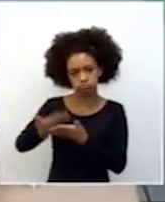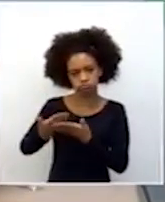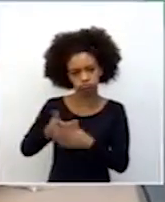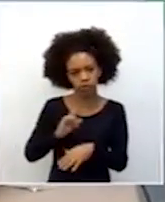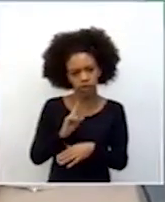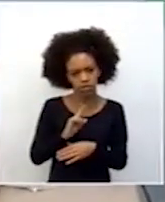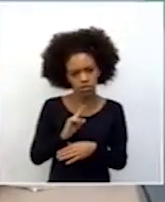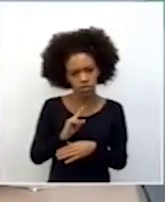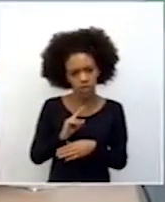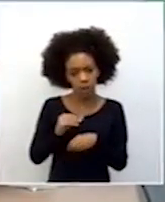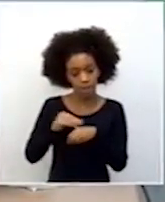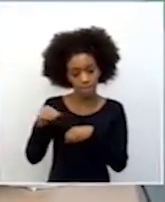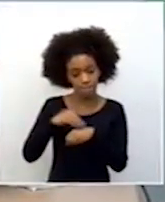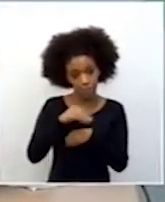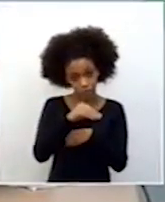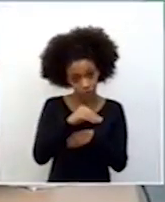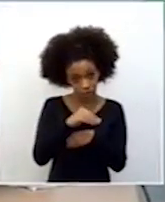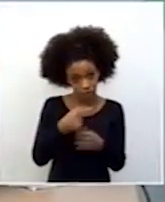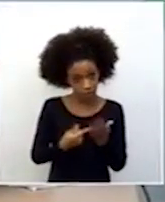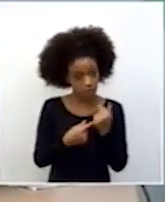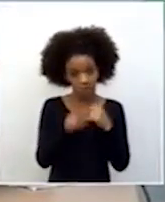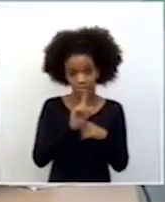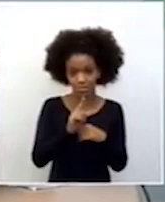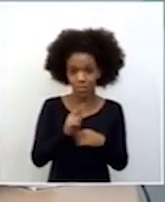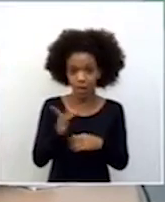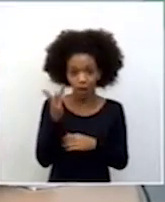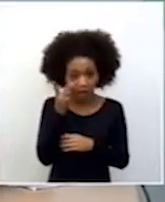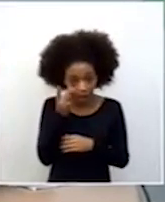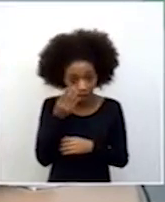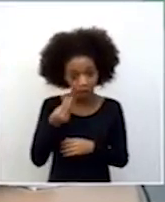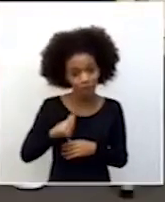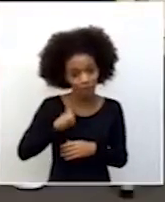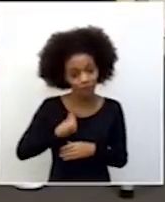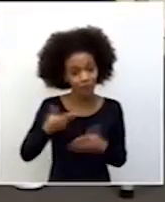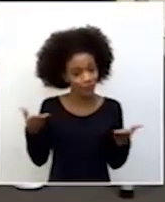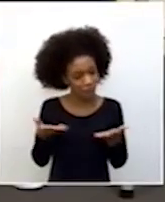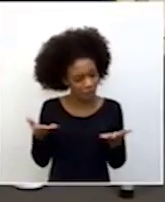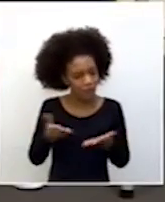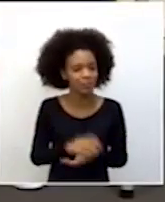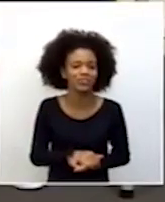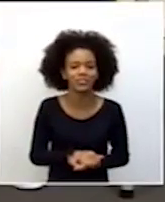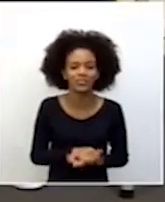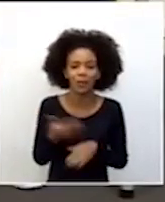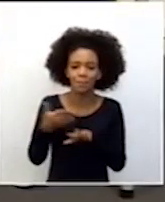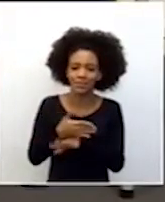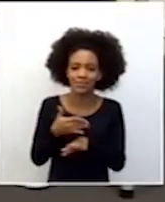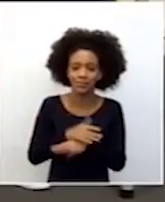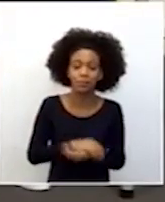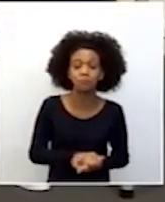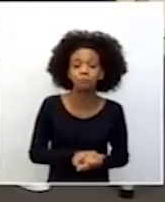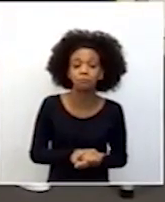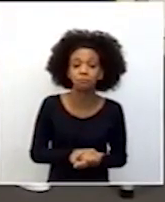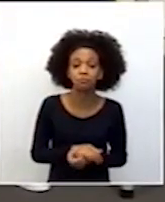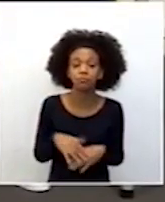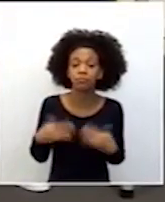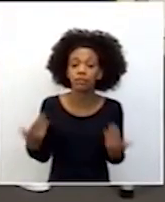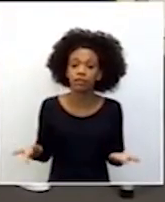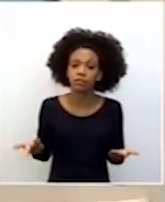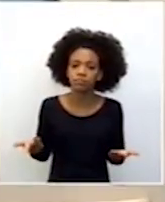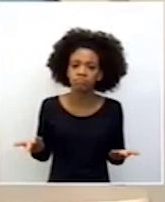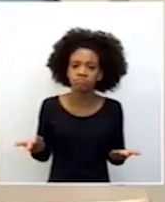por tecnologia, nós estamos ao vivo com vocês, participe conosco. Muito bem, é isso aí. E,